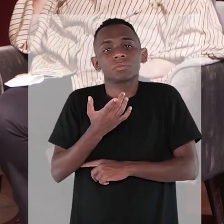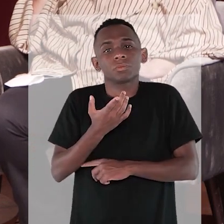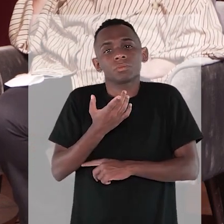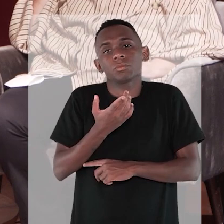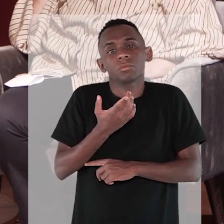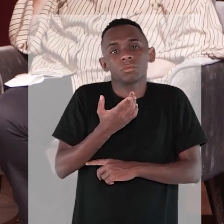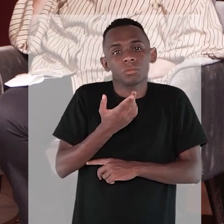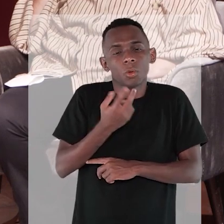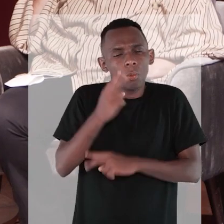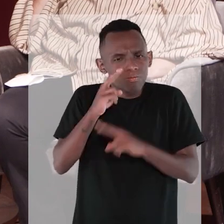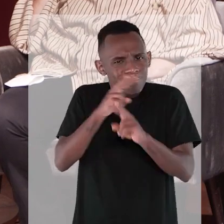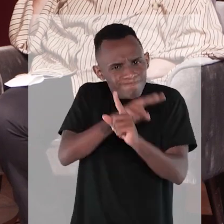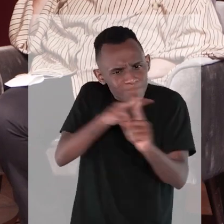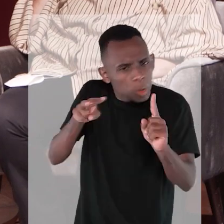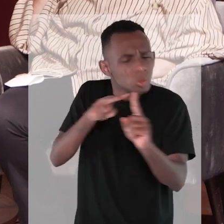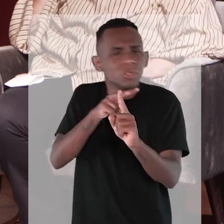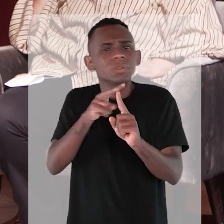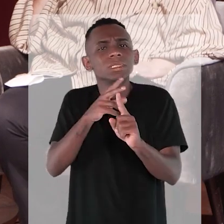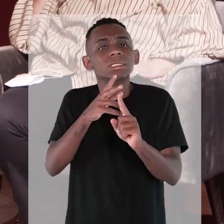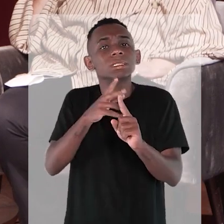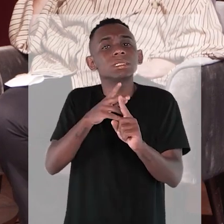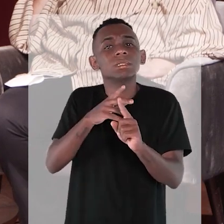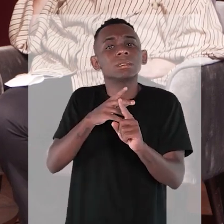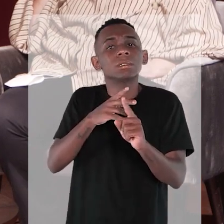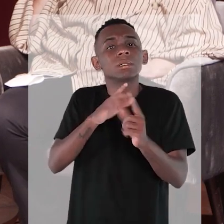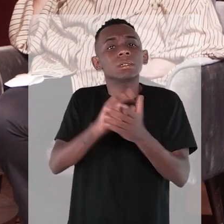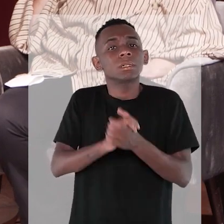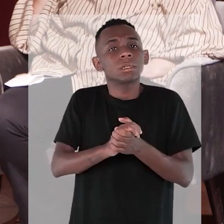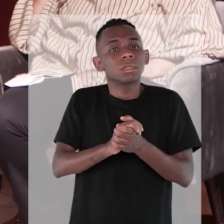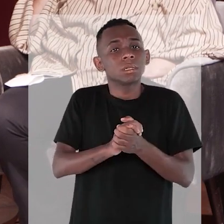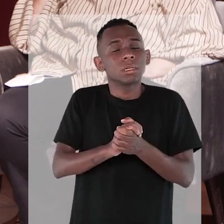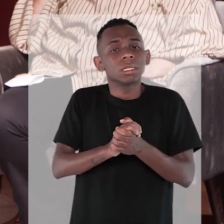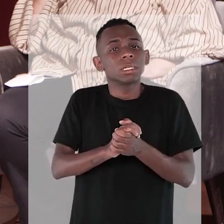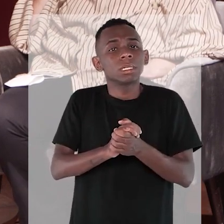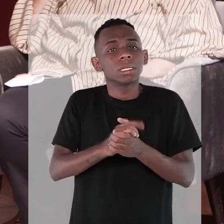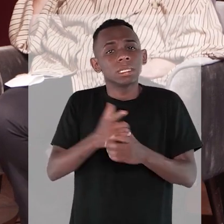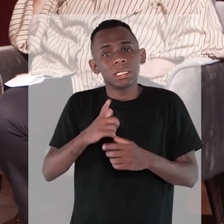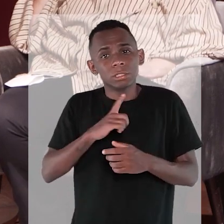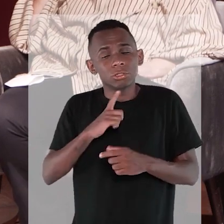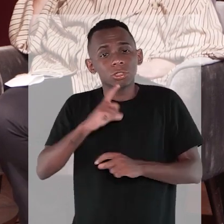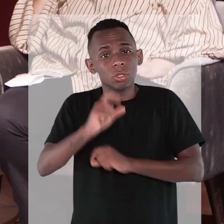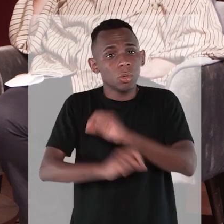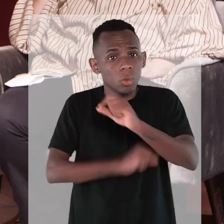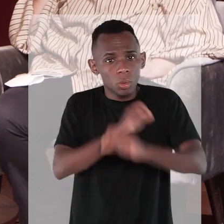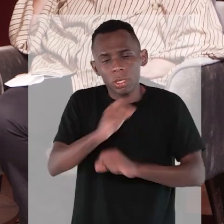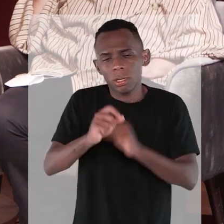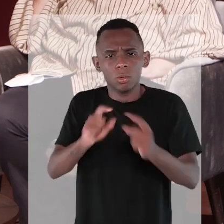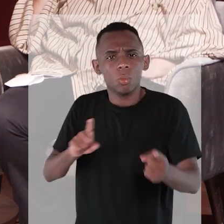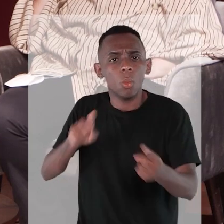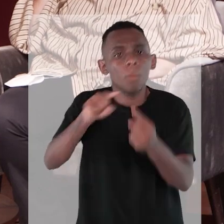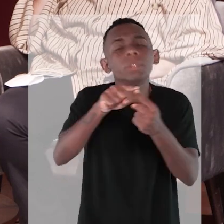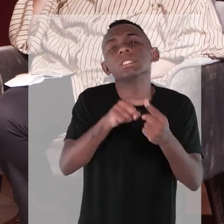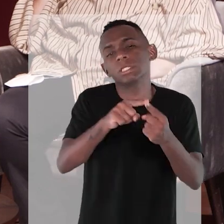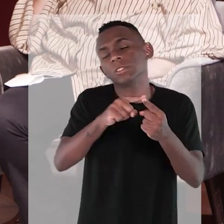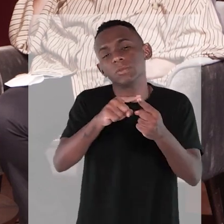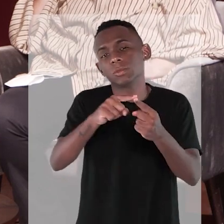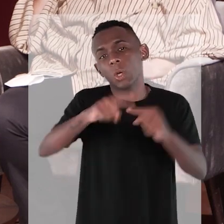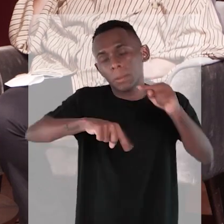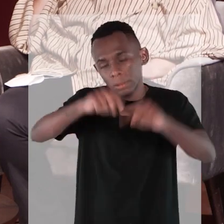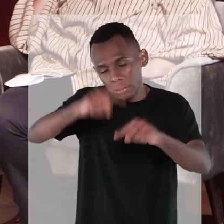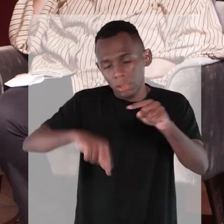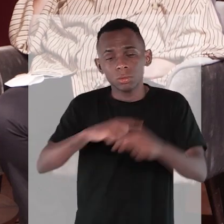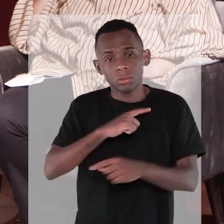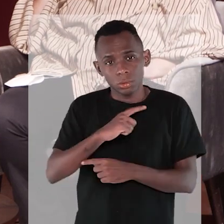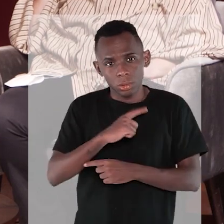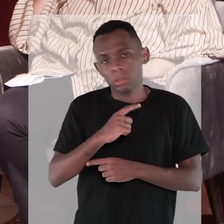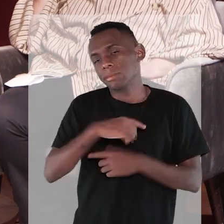no tempo presente, dificilmente descortina o sentido total de um objeto. E aí,